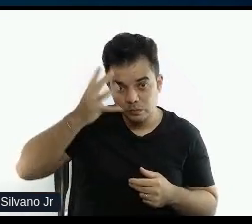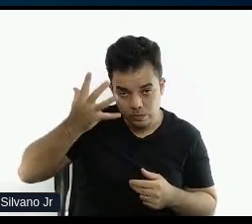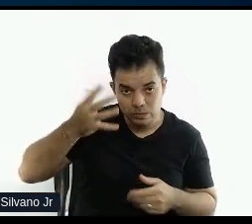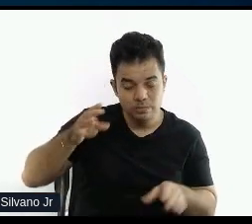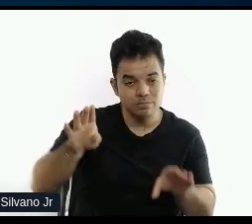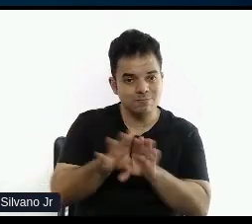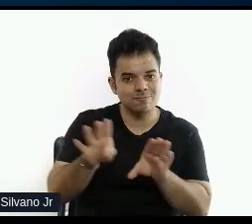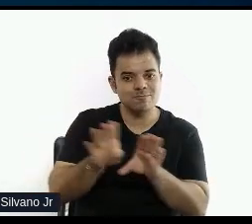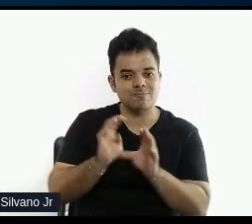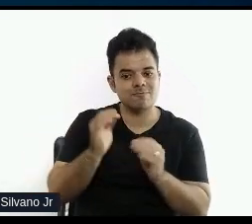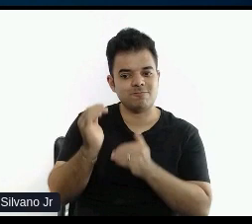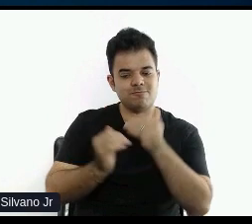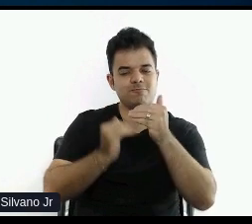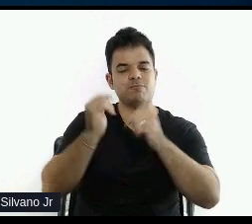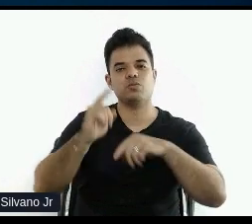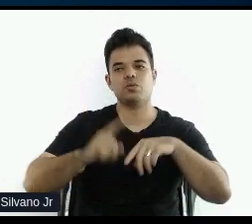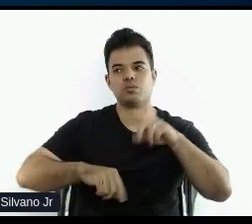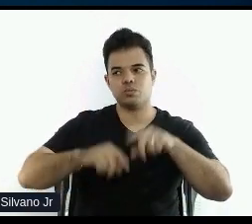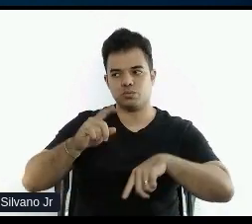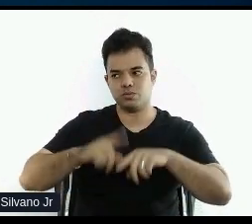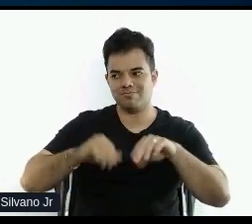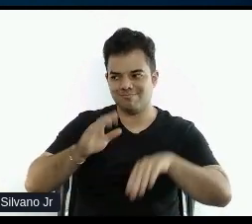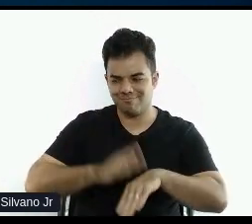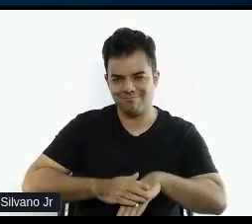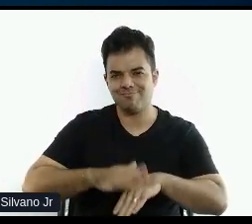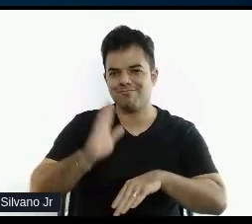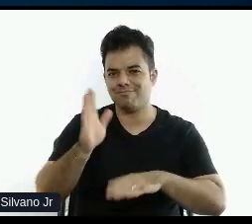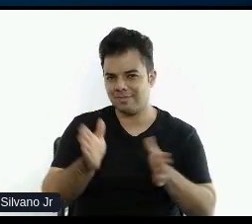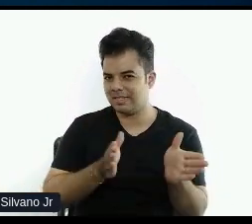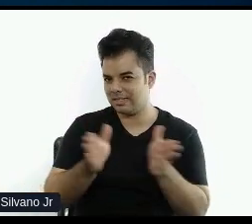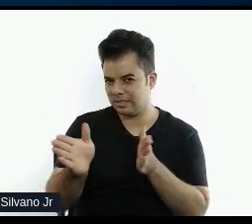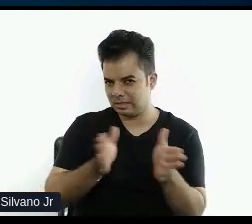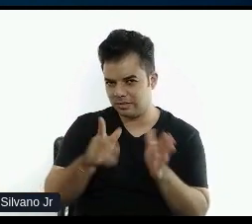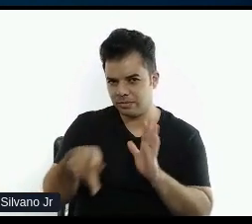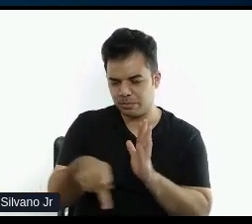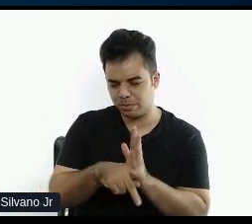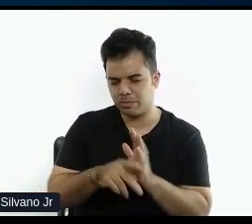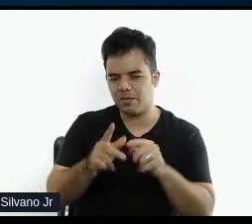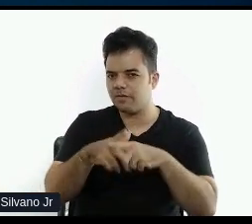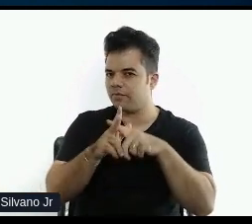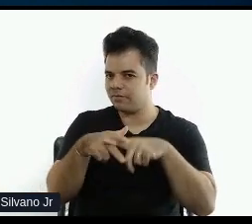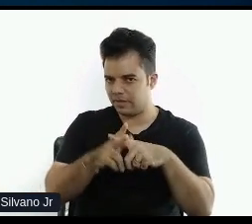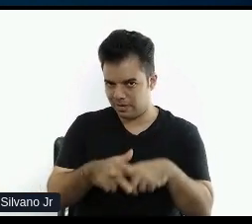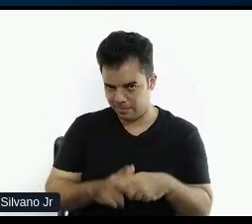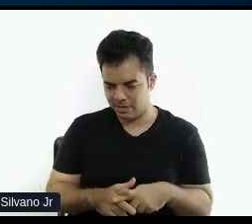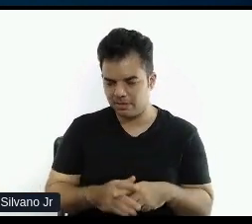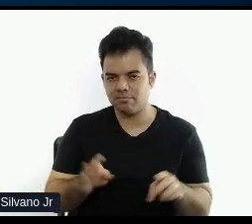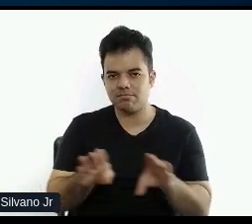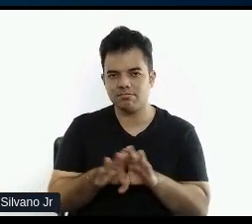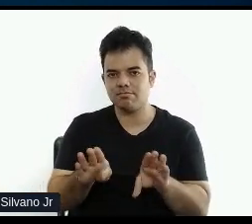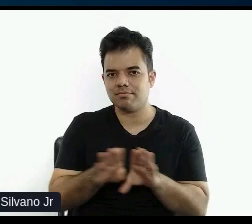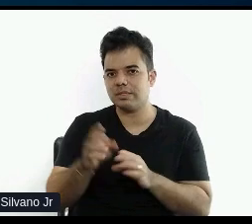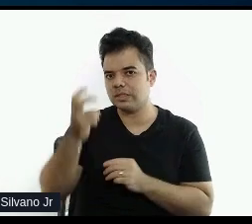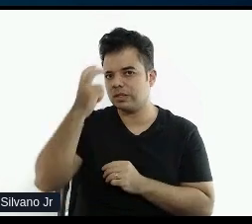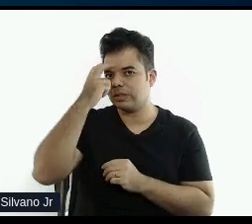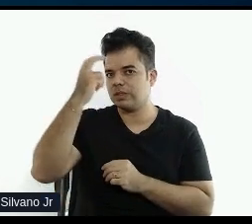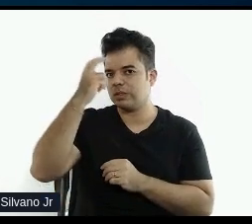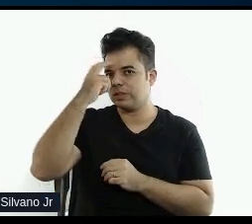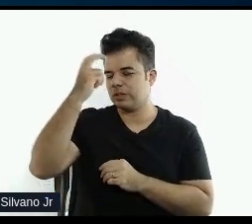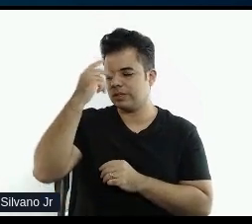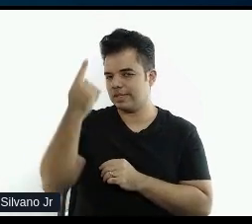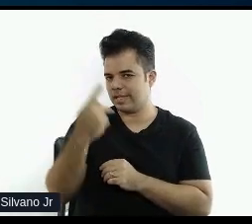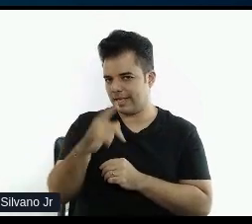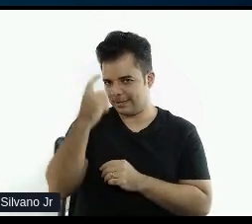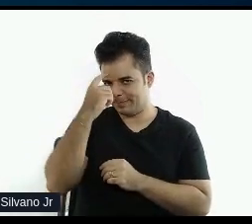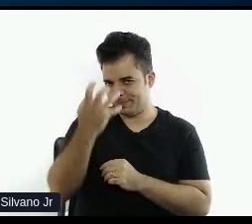desenvolvendo produtos mais acessíveis a partir dessas ferramentas aí inteligentes, né? Então, só falando aí um